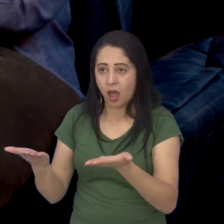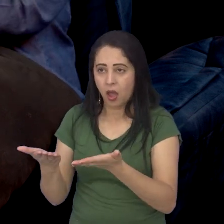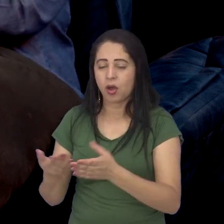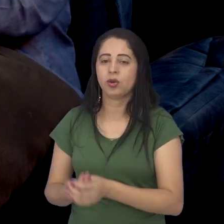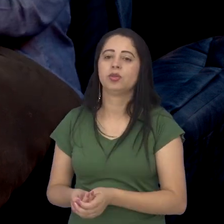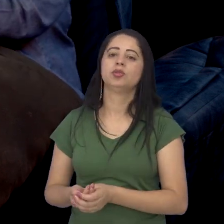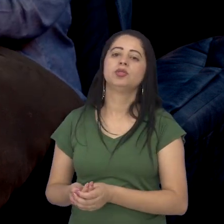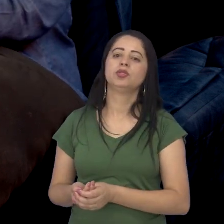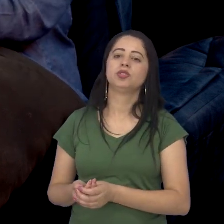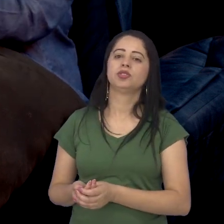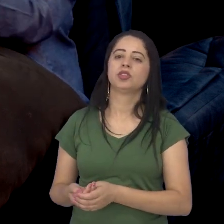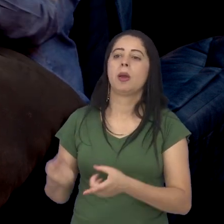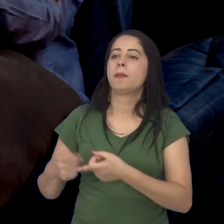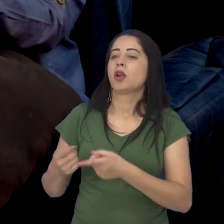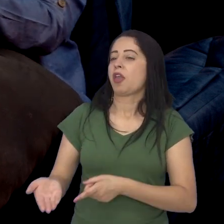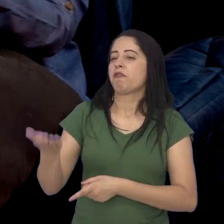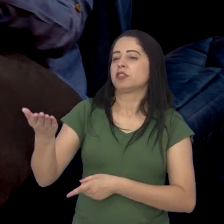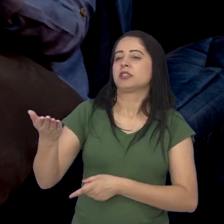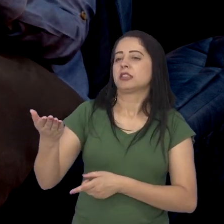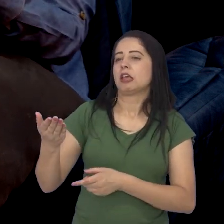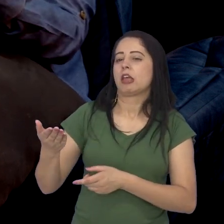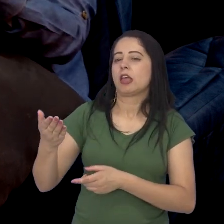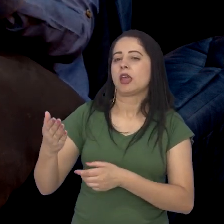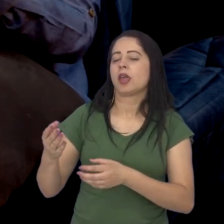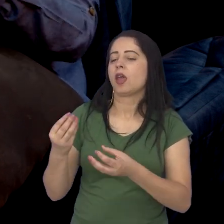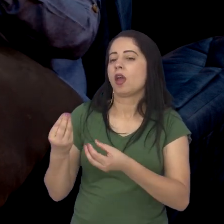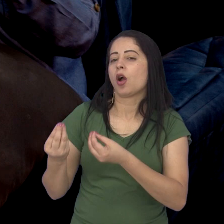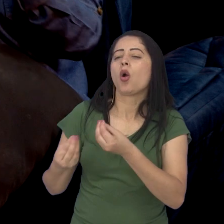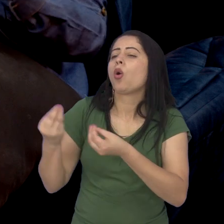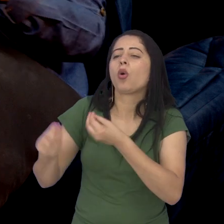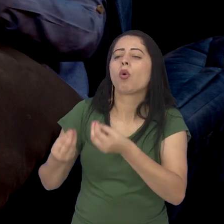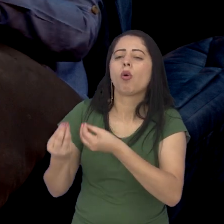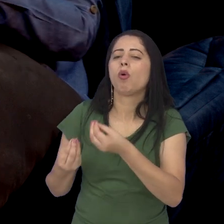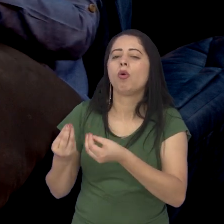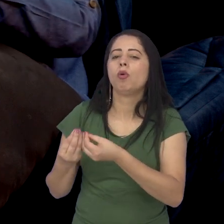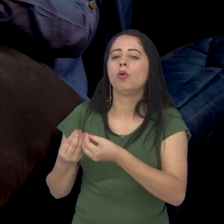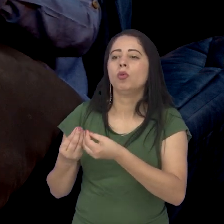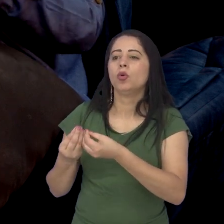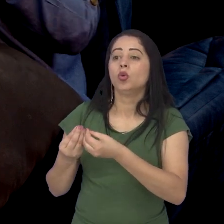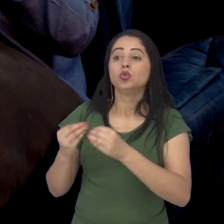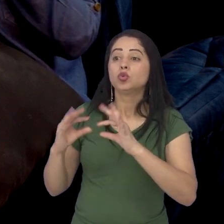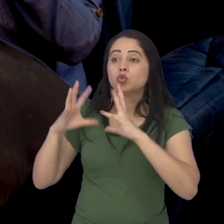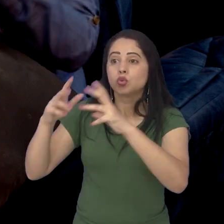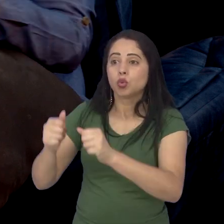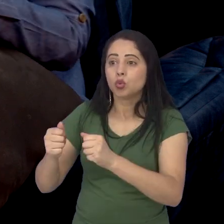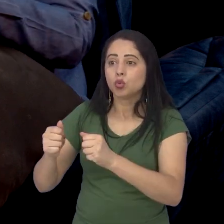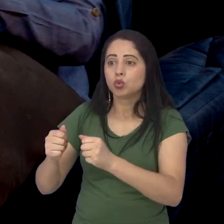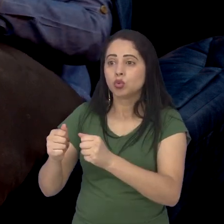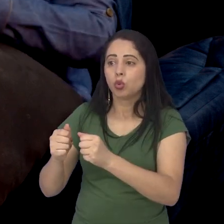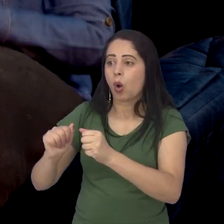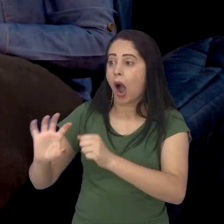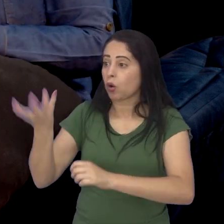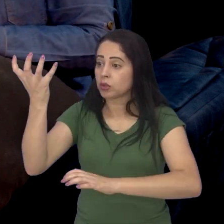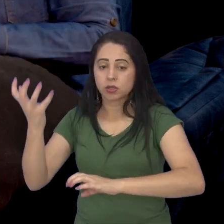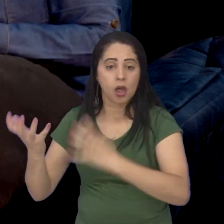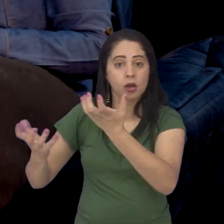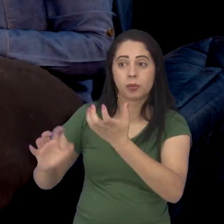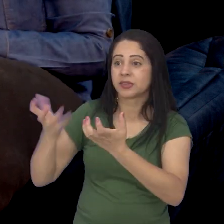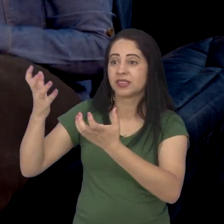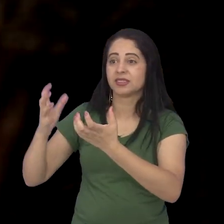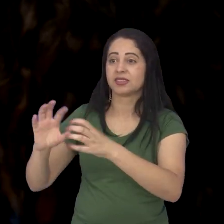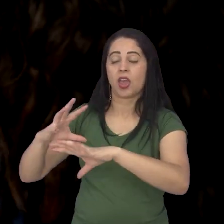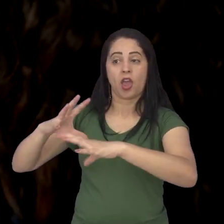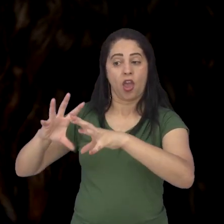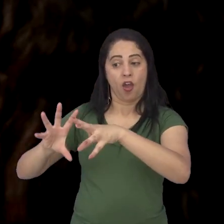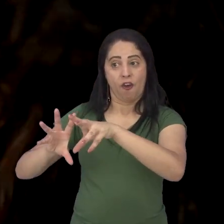até hoje, né, o que você é, o que você faz, o que você tem. Como foi lidar com tudo isso junto? Bom, o meu